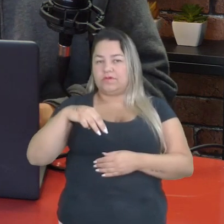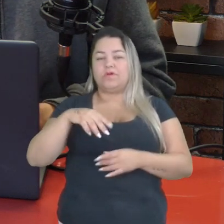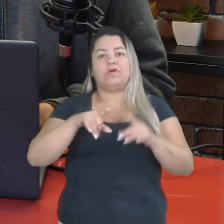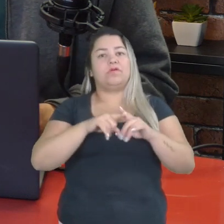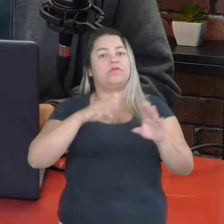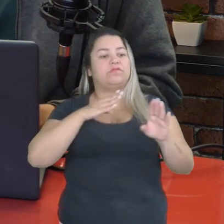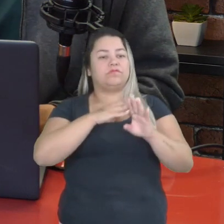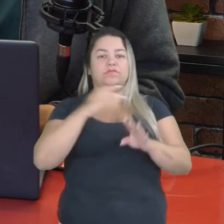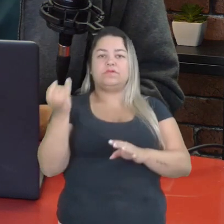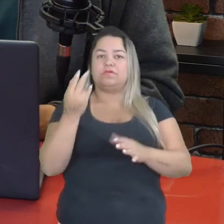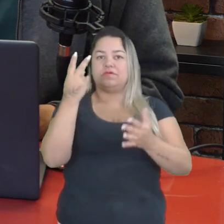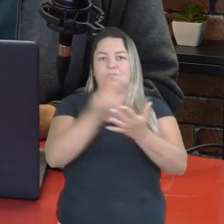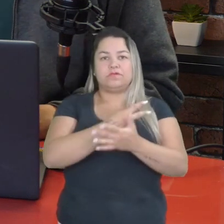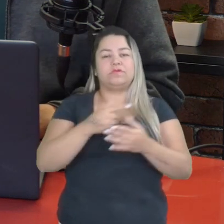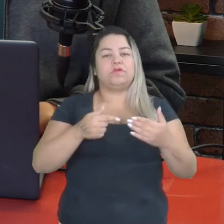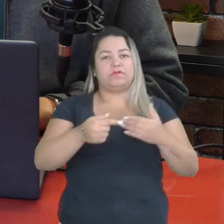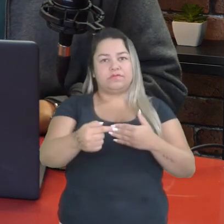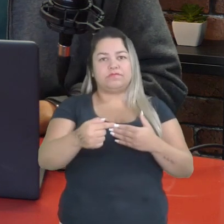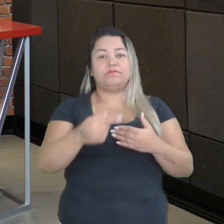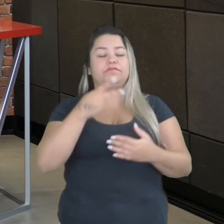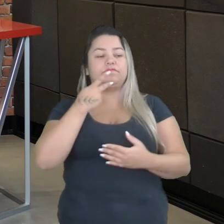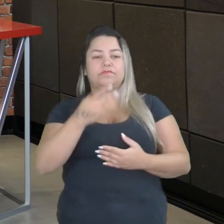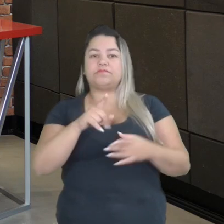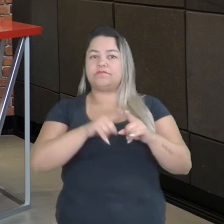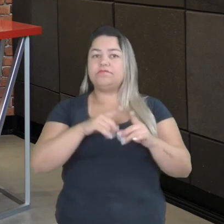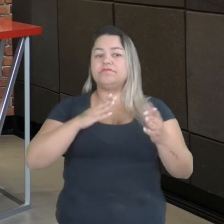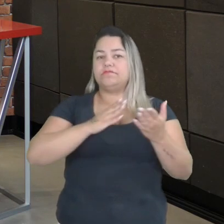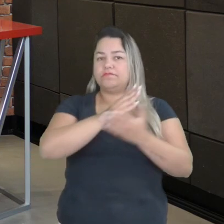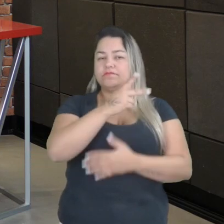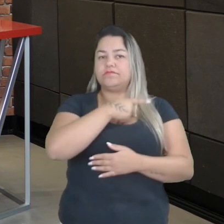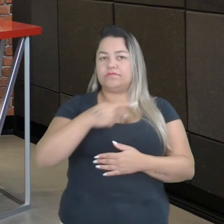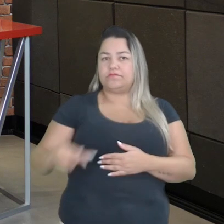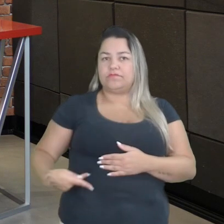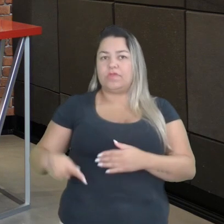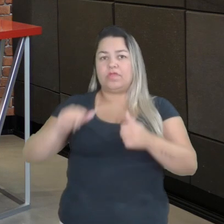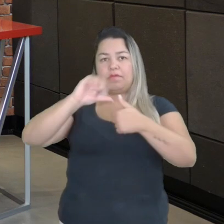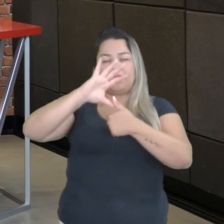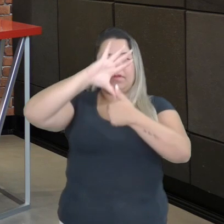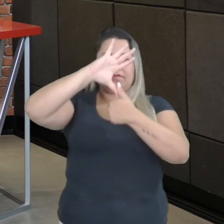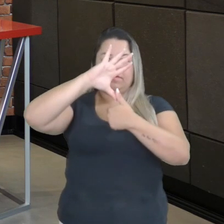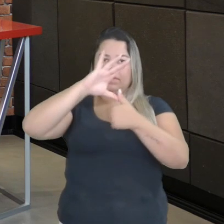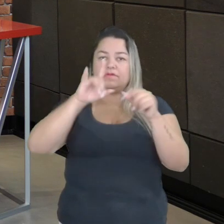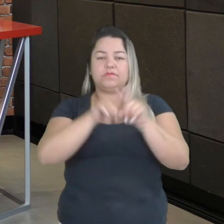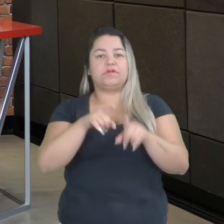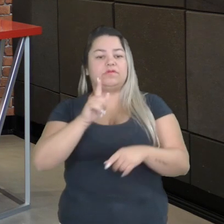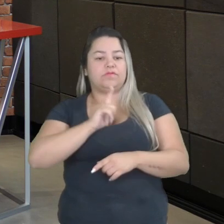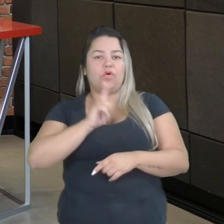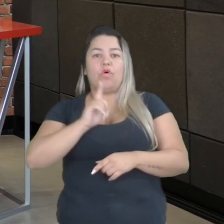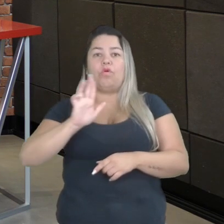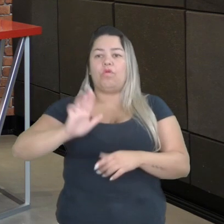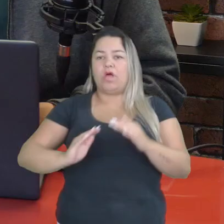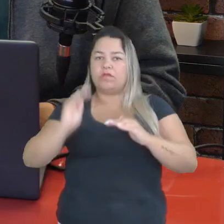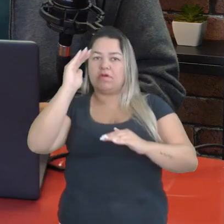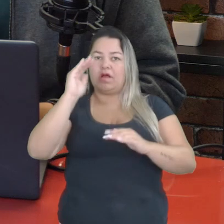13 minutos os principais acontecimentos da semana. Vamos falar sobre o ranking de aprovação dos presidentes da América do Sul, que teve